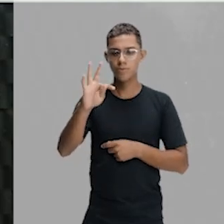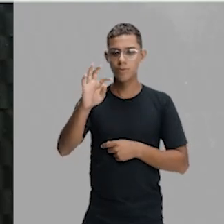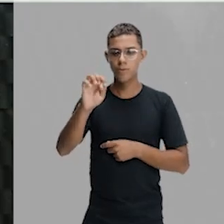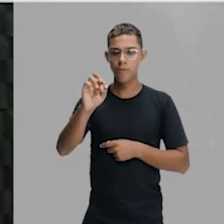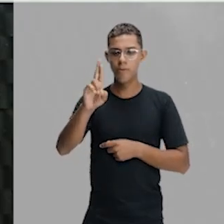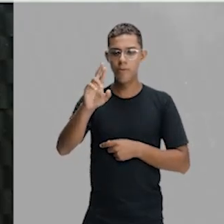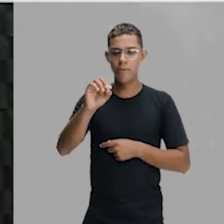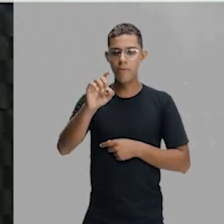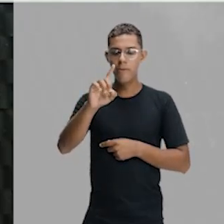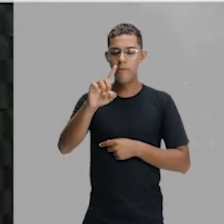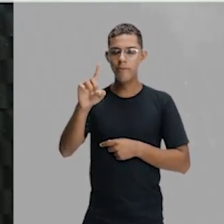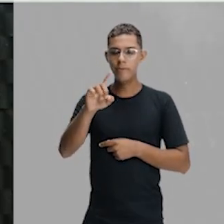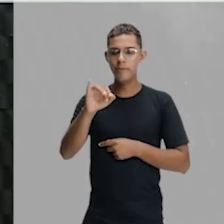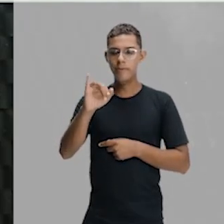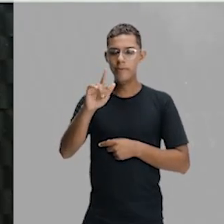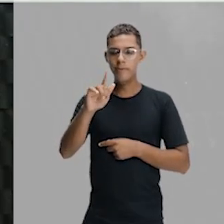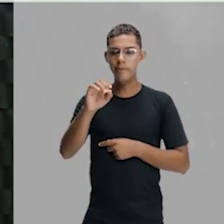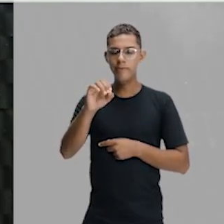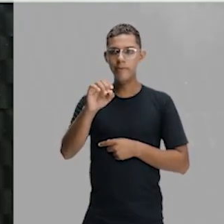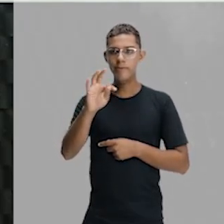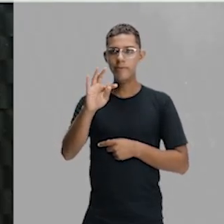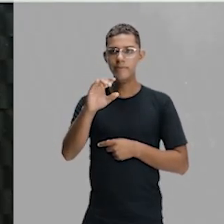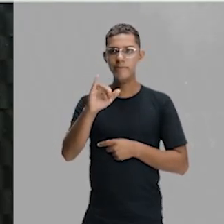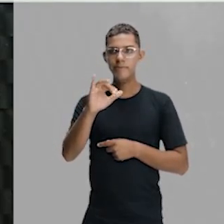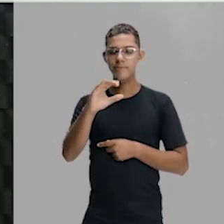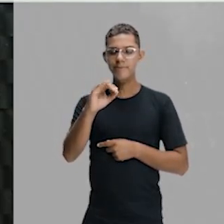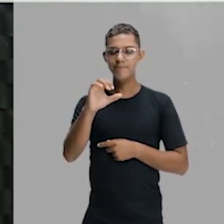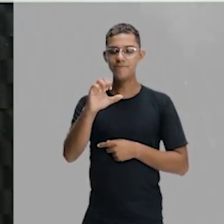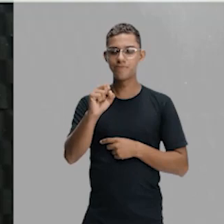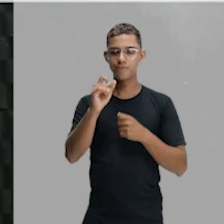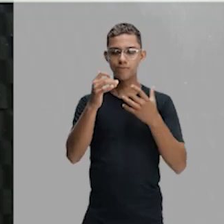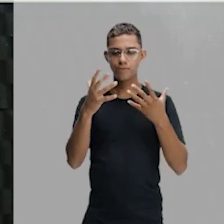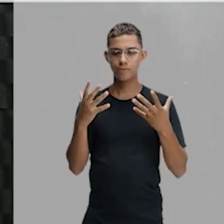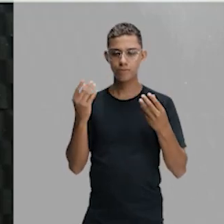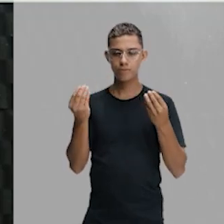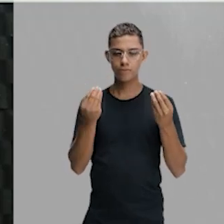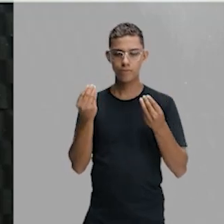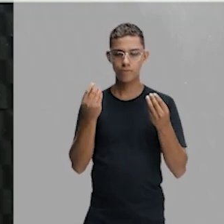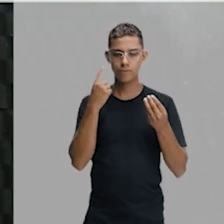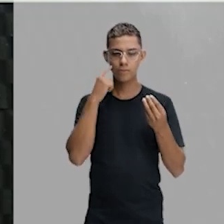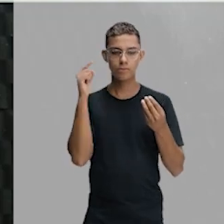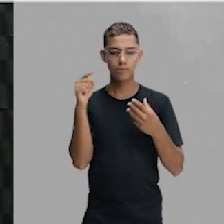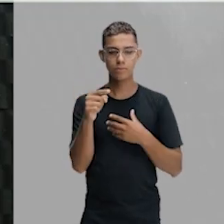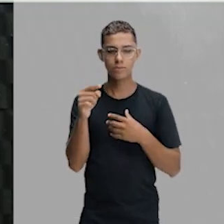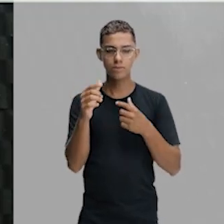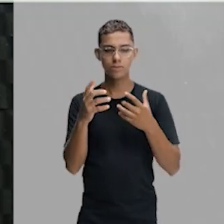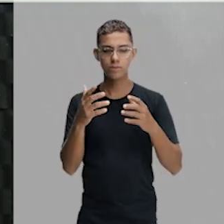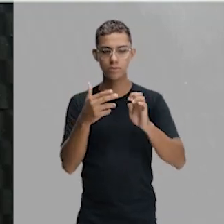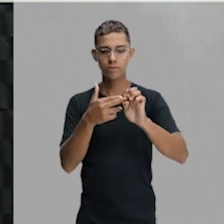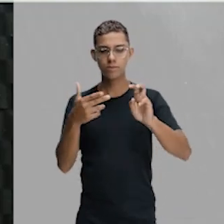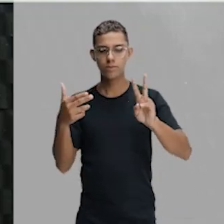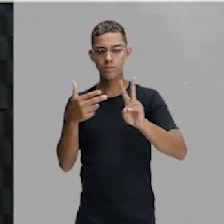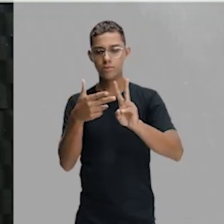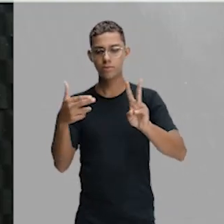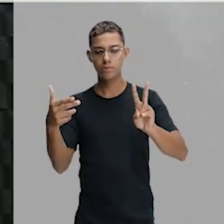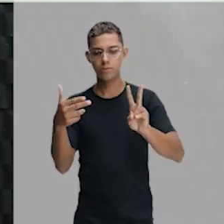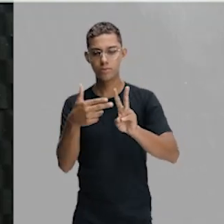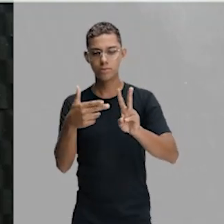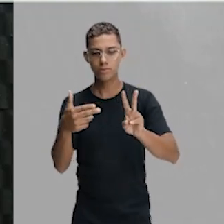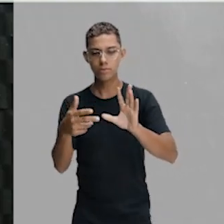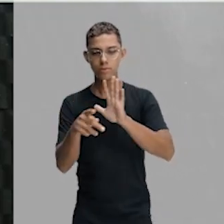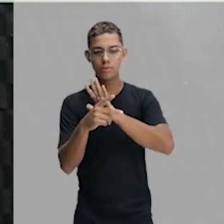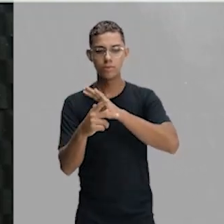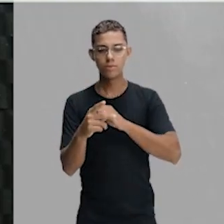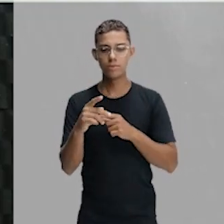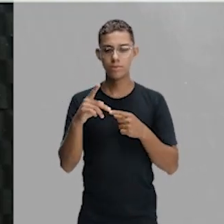entender ao longo da resolução da questão. Então ele fala aí que uma dada espécie vegetal, o caráter planta alta, ou seja,